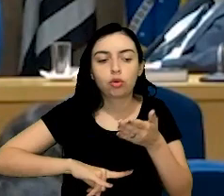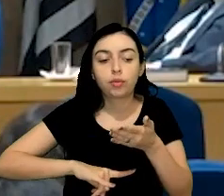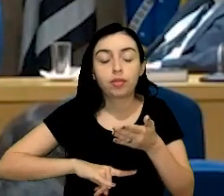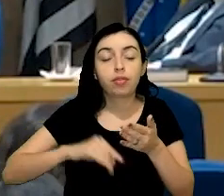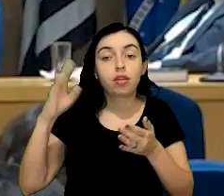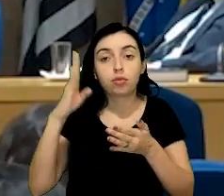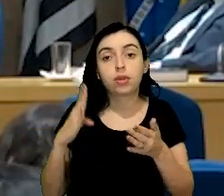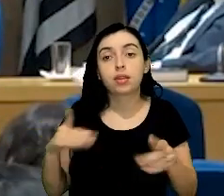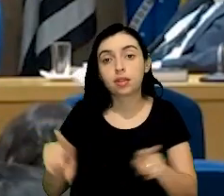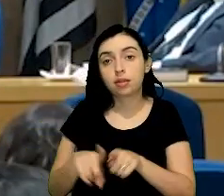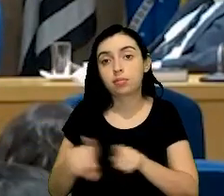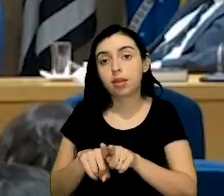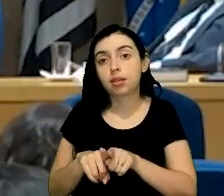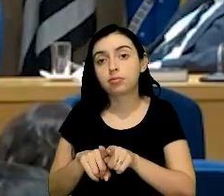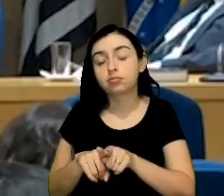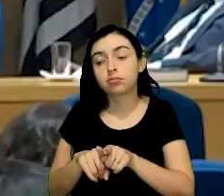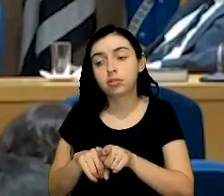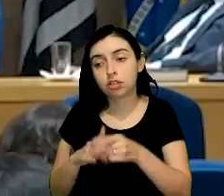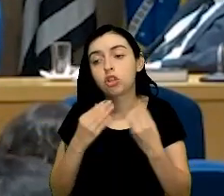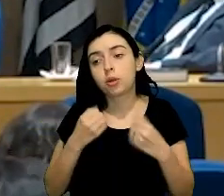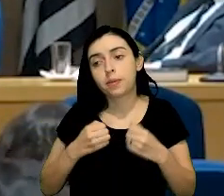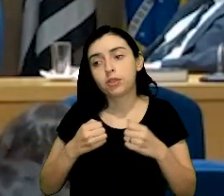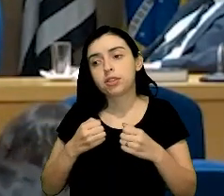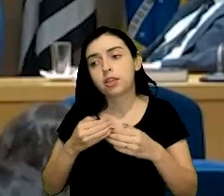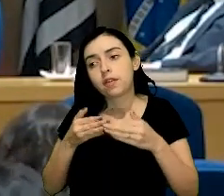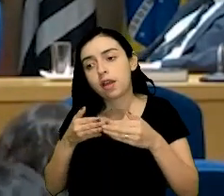caminho possível de entrada nos países do norte.